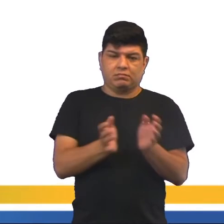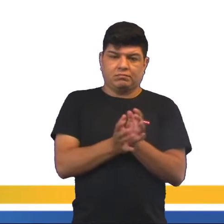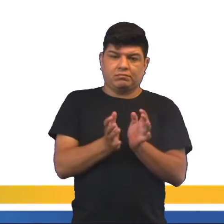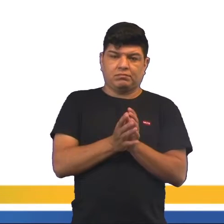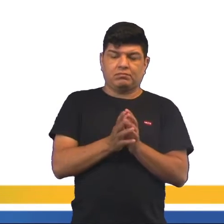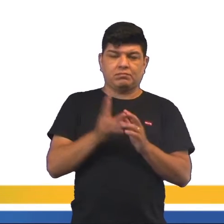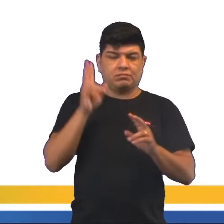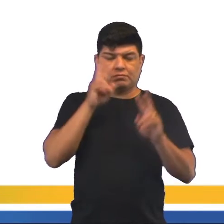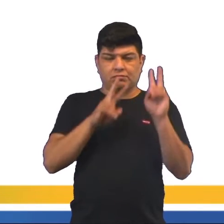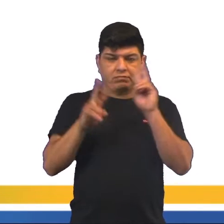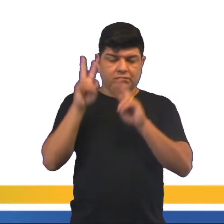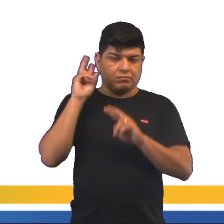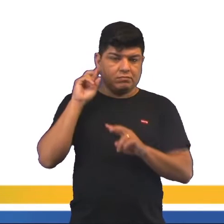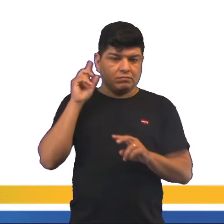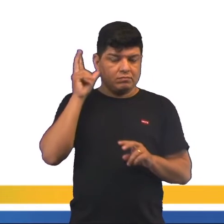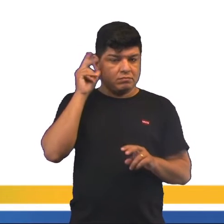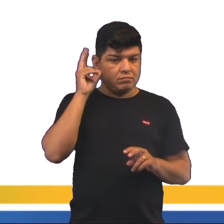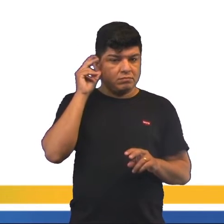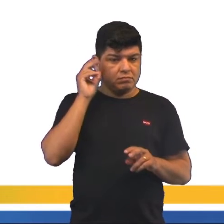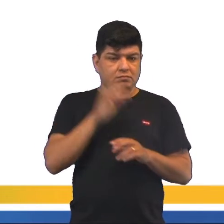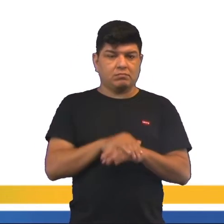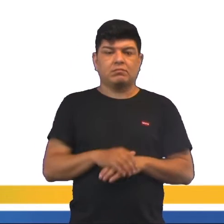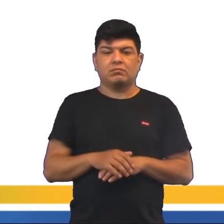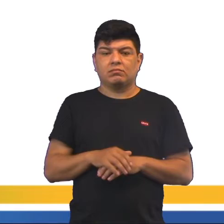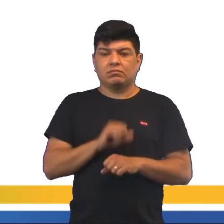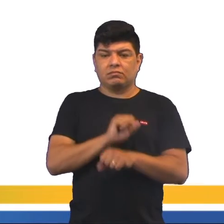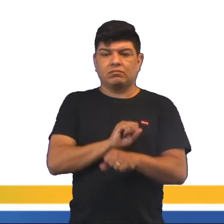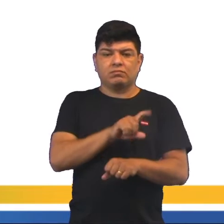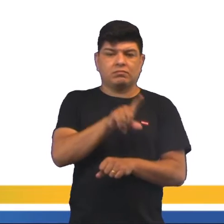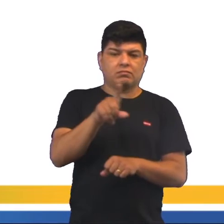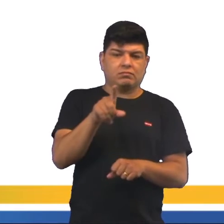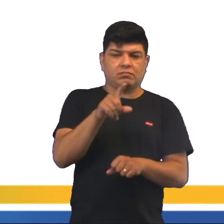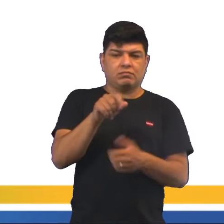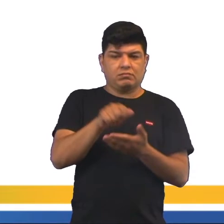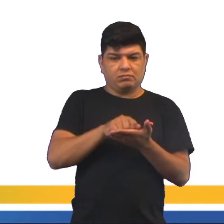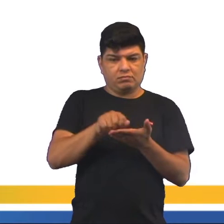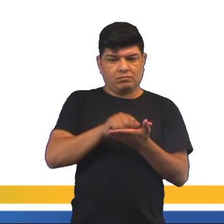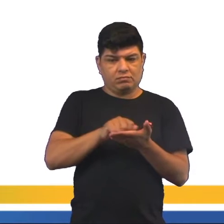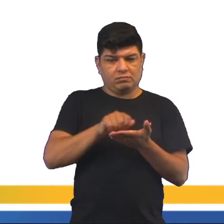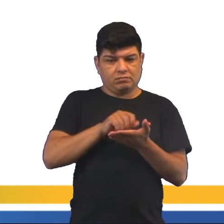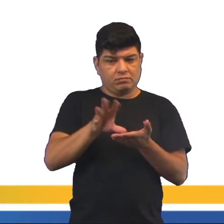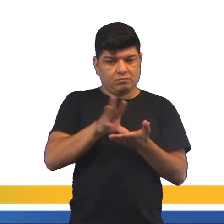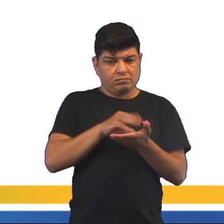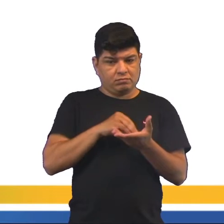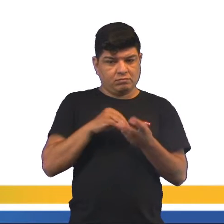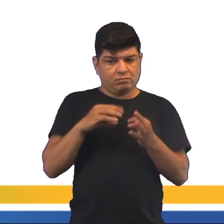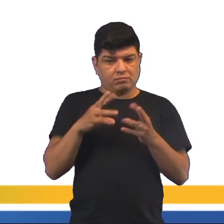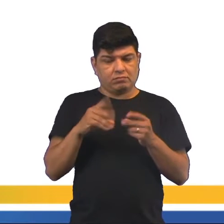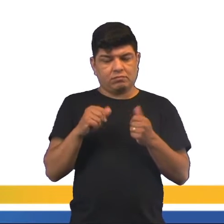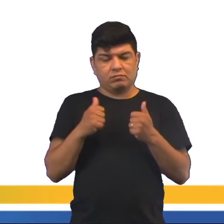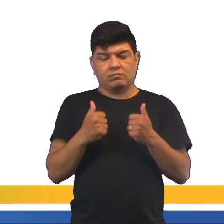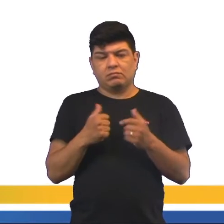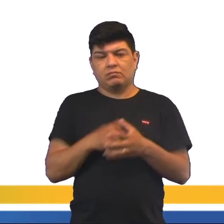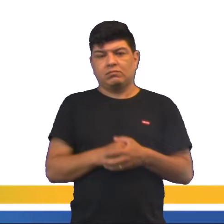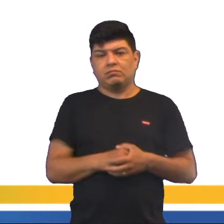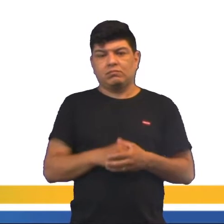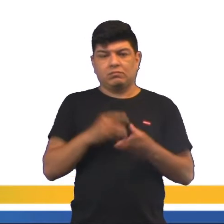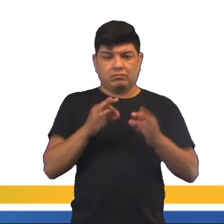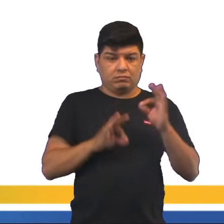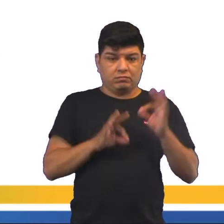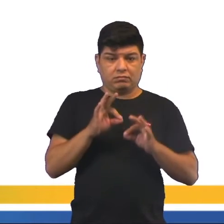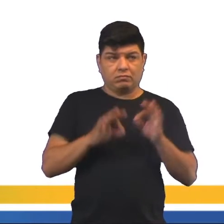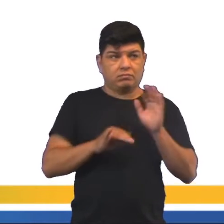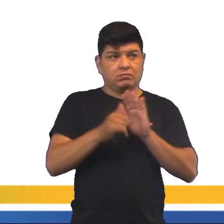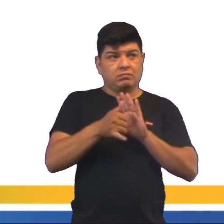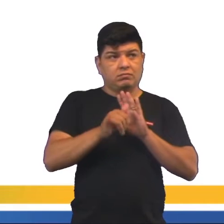do conjunto audiovisual, tá? Espero que vocês estejam notando essas concepções aí. E